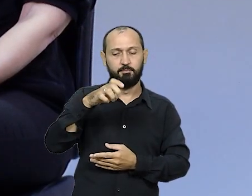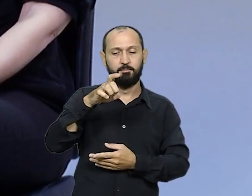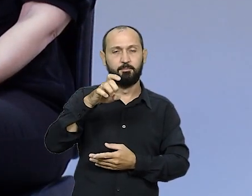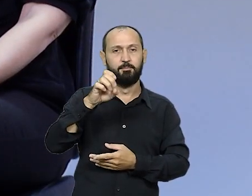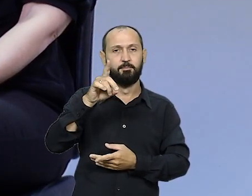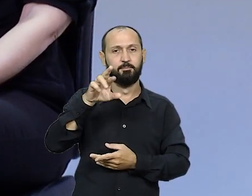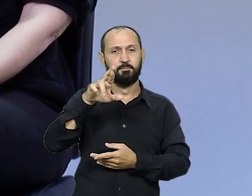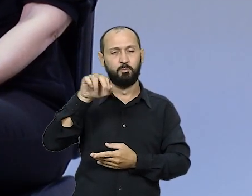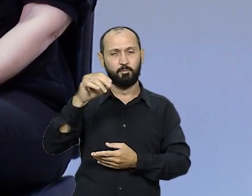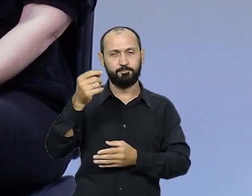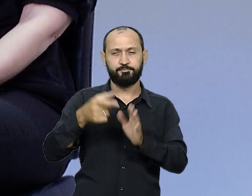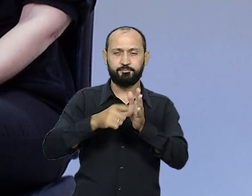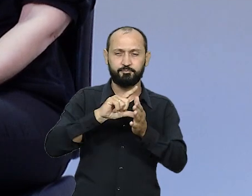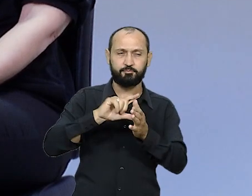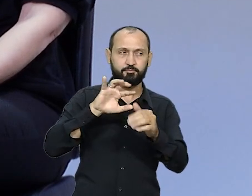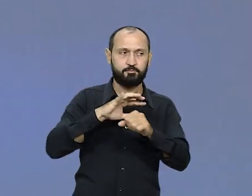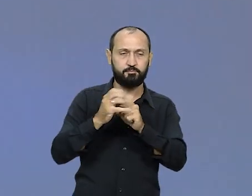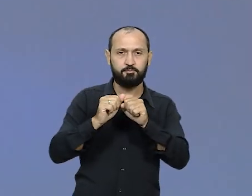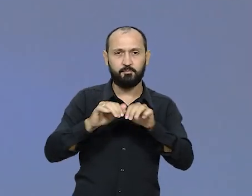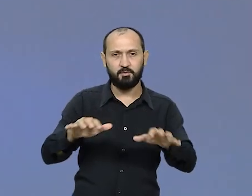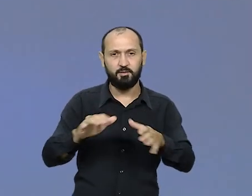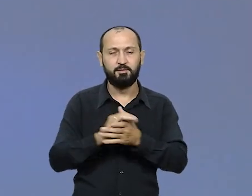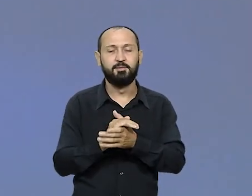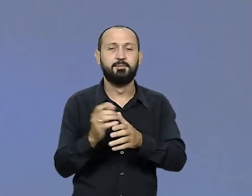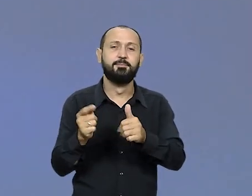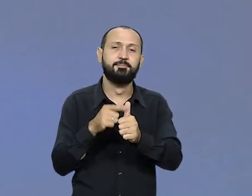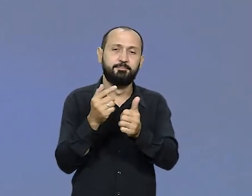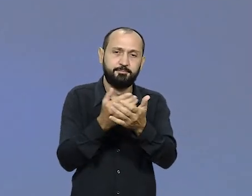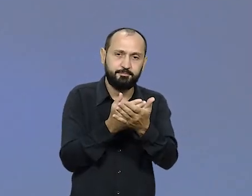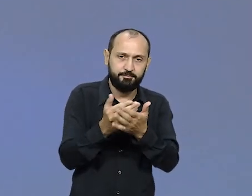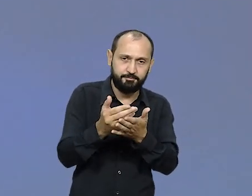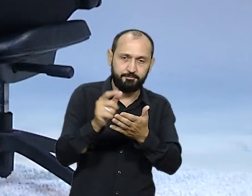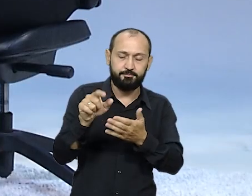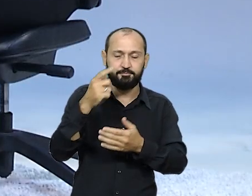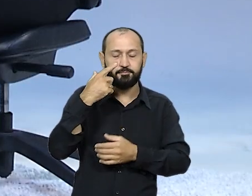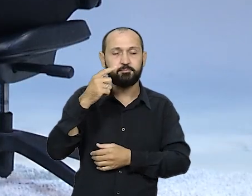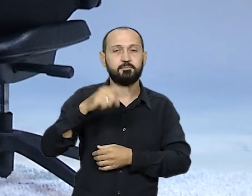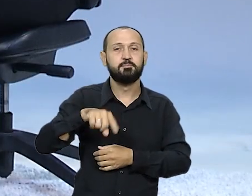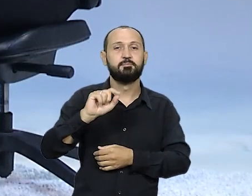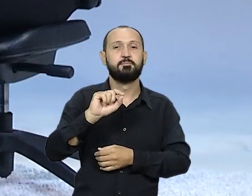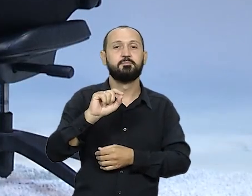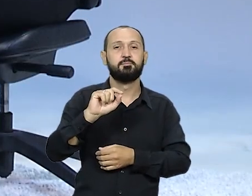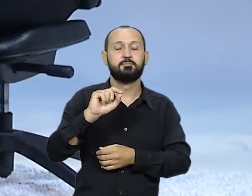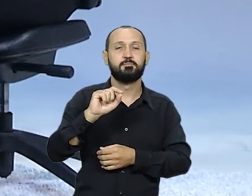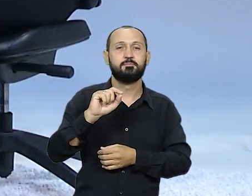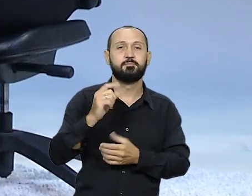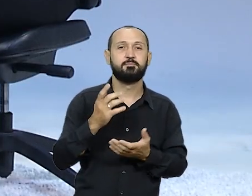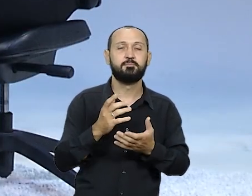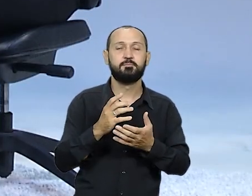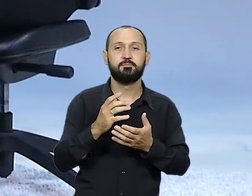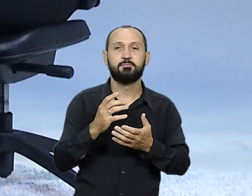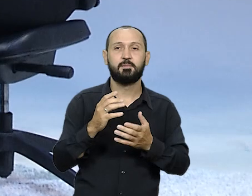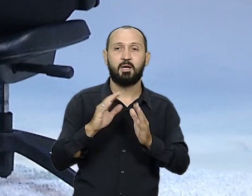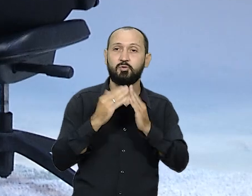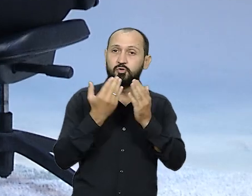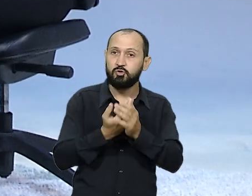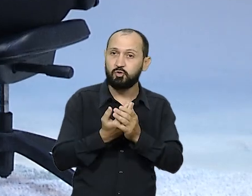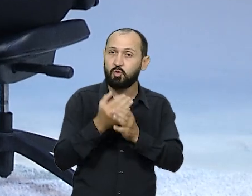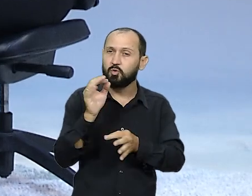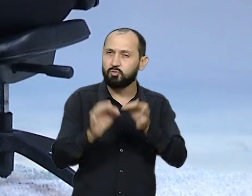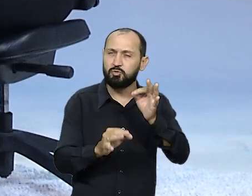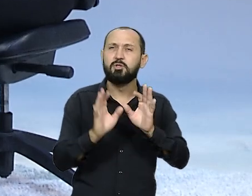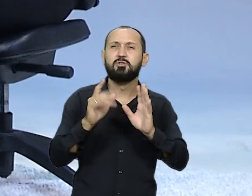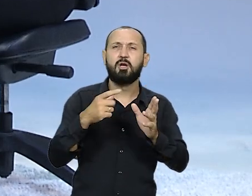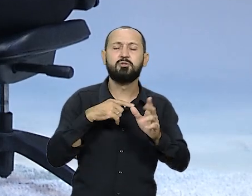foi publicado um pouco antes da pandemia. Foi a sua primeira iniciativa, como você mencionou? Foi a primeira iniciativa. A Escola Judiciária ela já